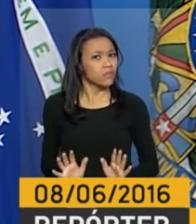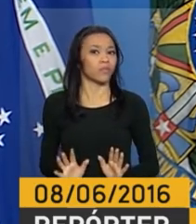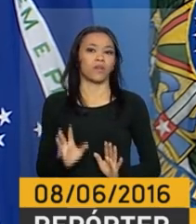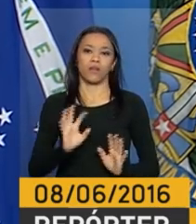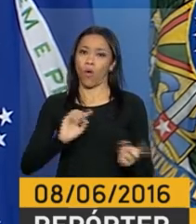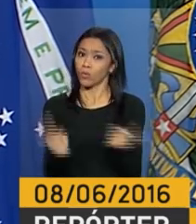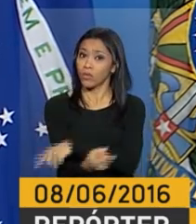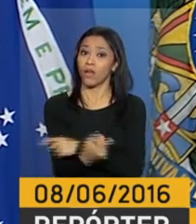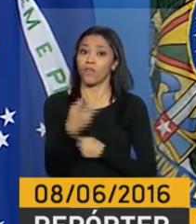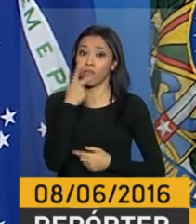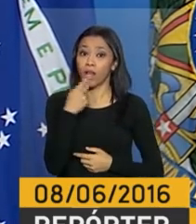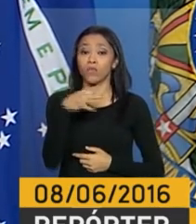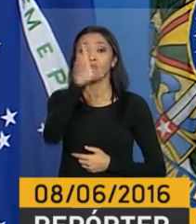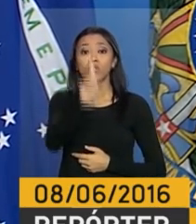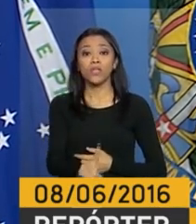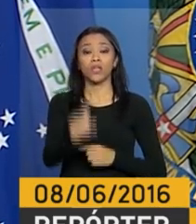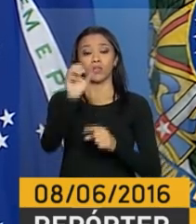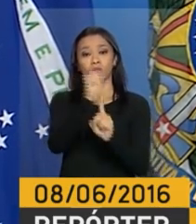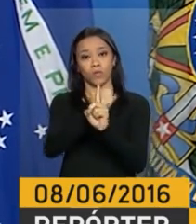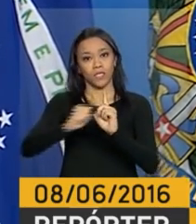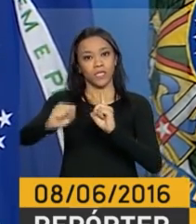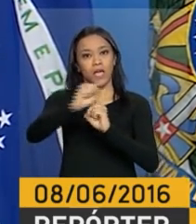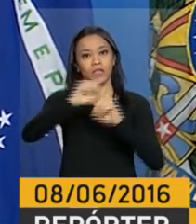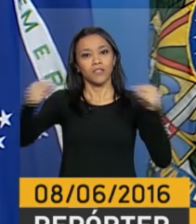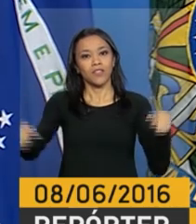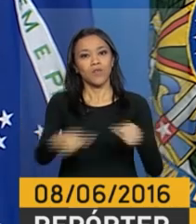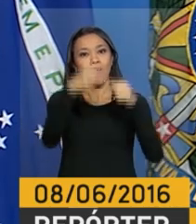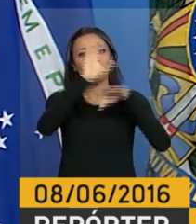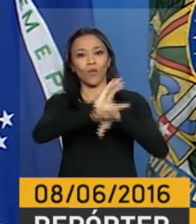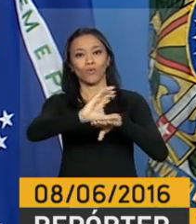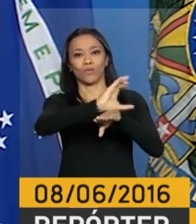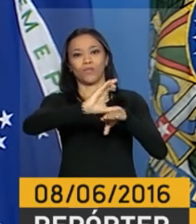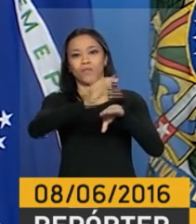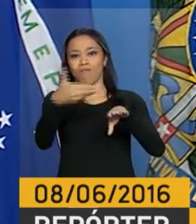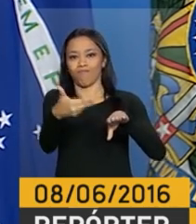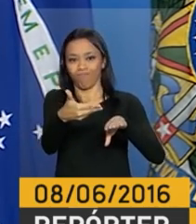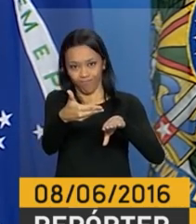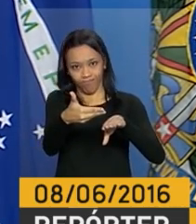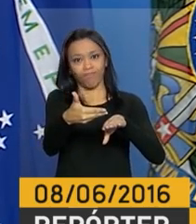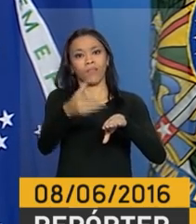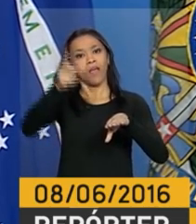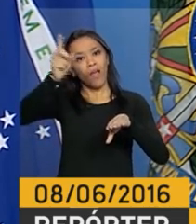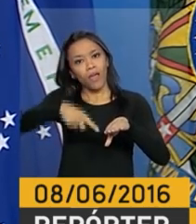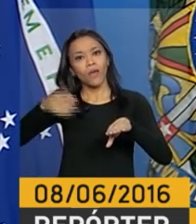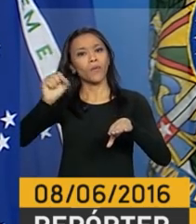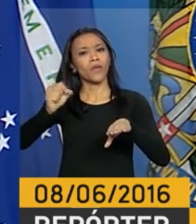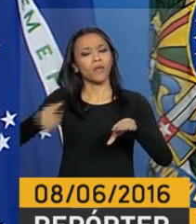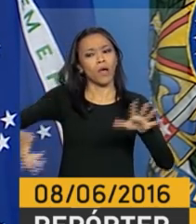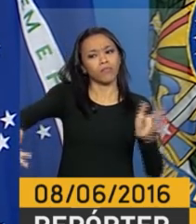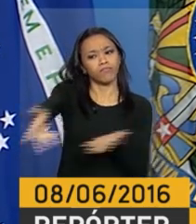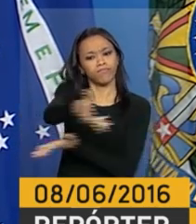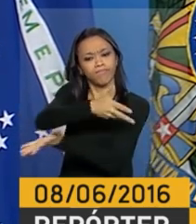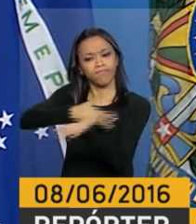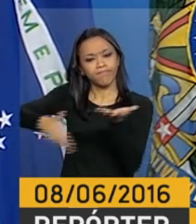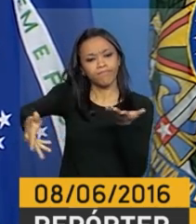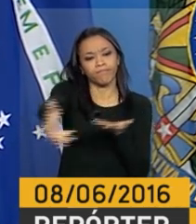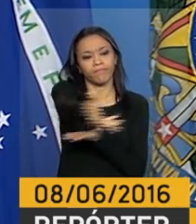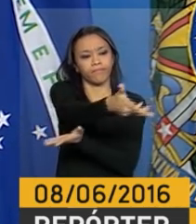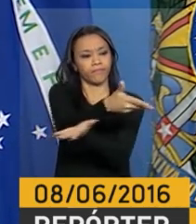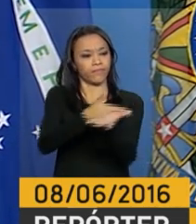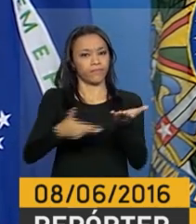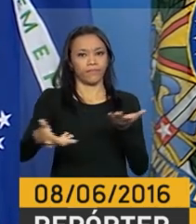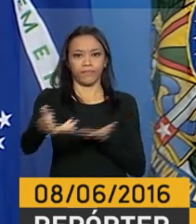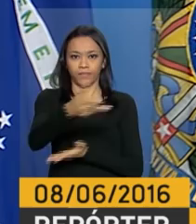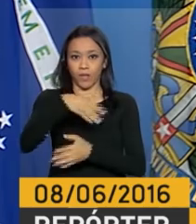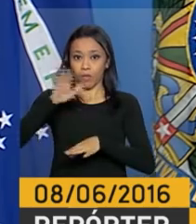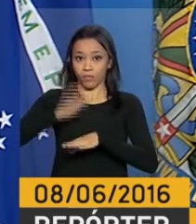sociais tal como estabelecido na constituição ou seja uma integração por força do prestigi momento